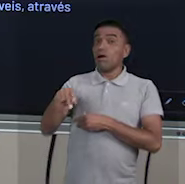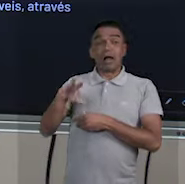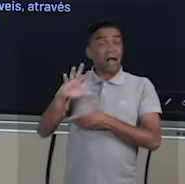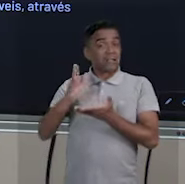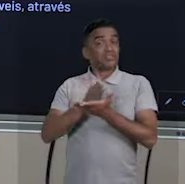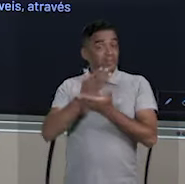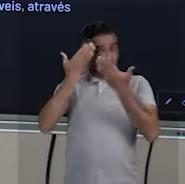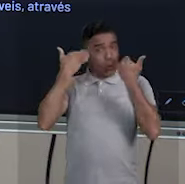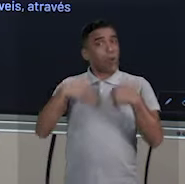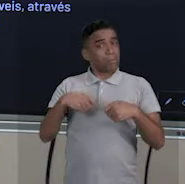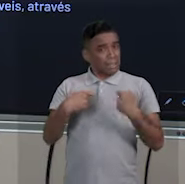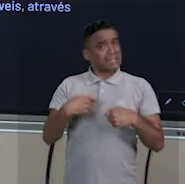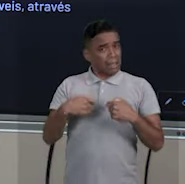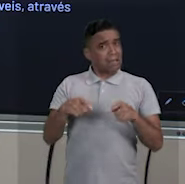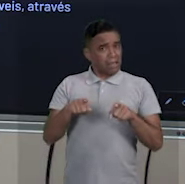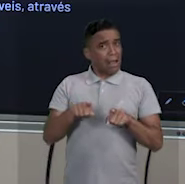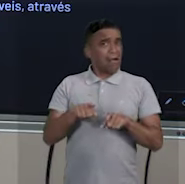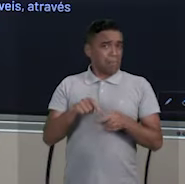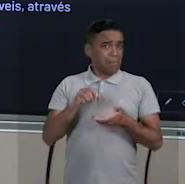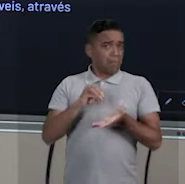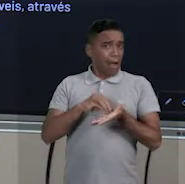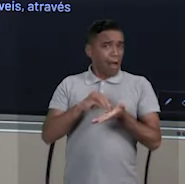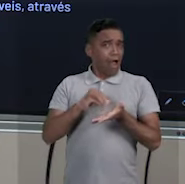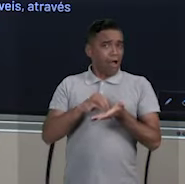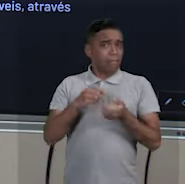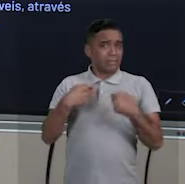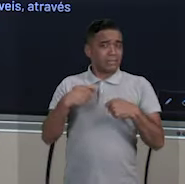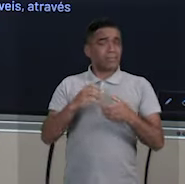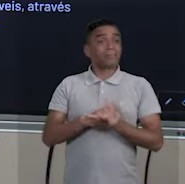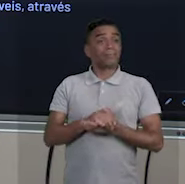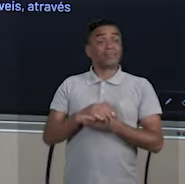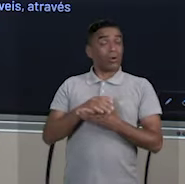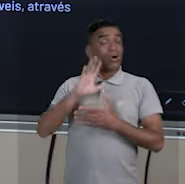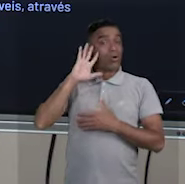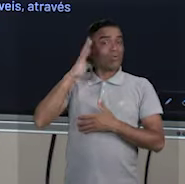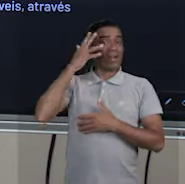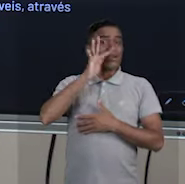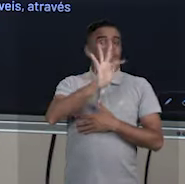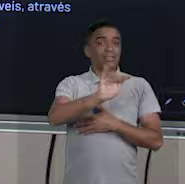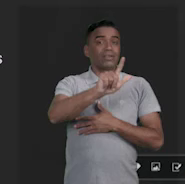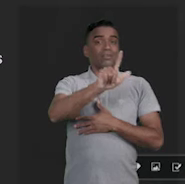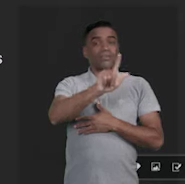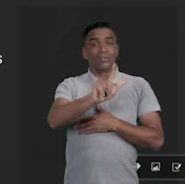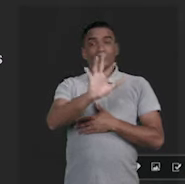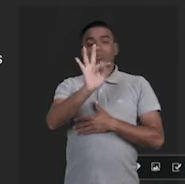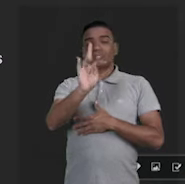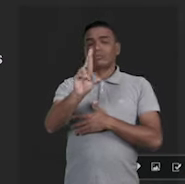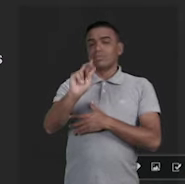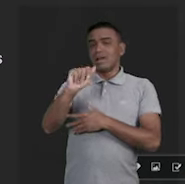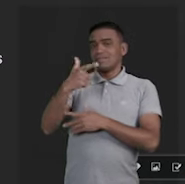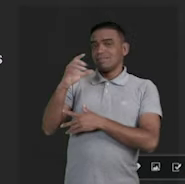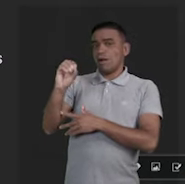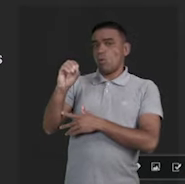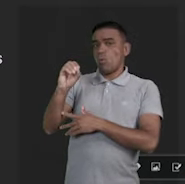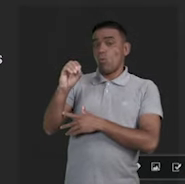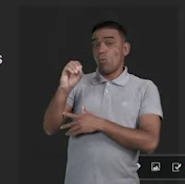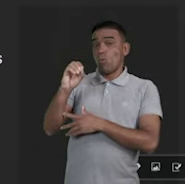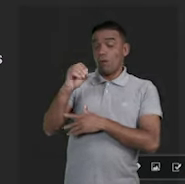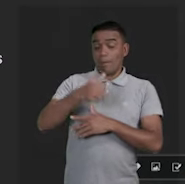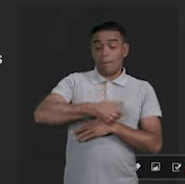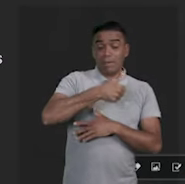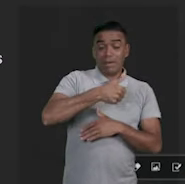que que acontece depois? A partir do momento que eu tenho o processo de filtração, eu vou ter, na etapa 2, o processo